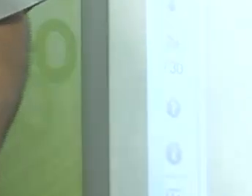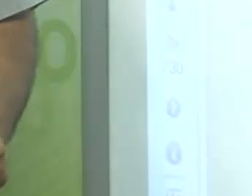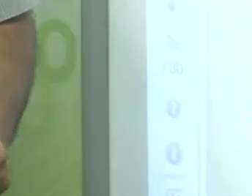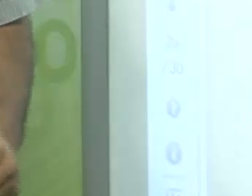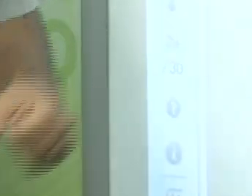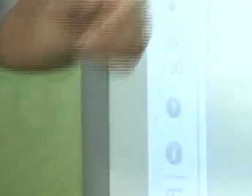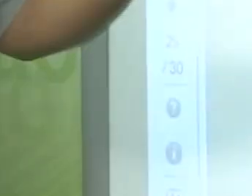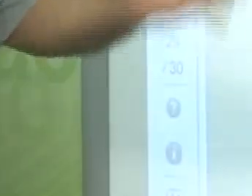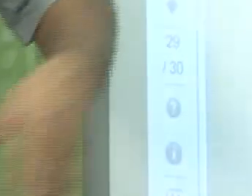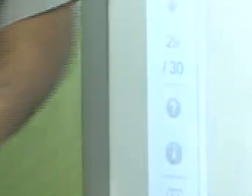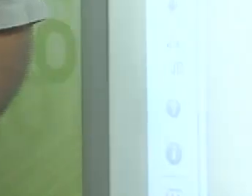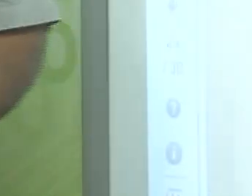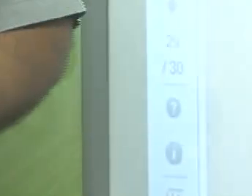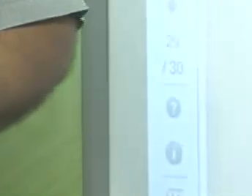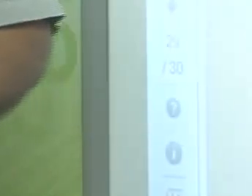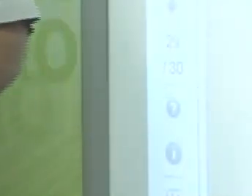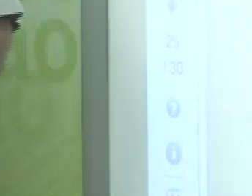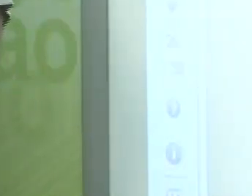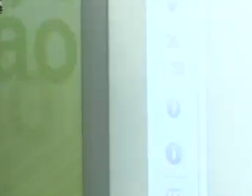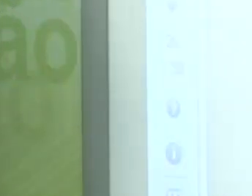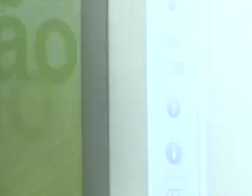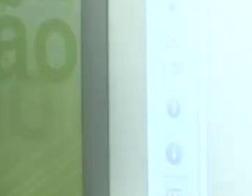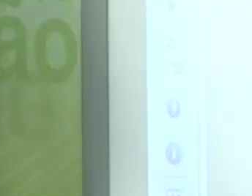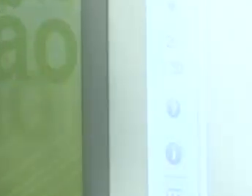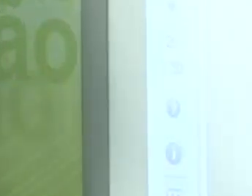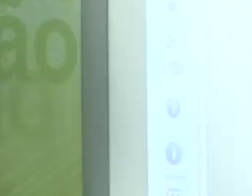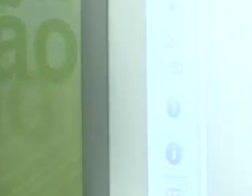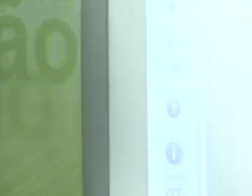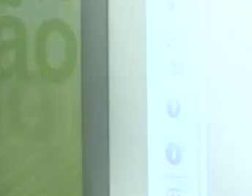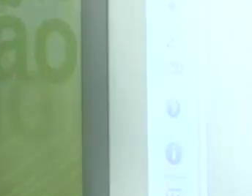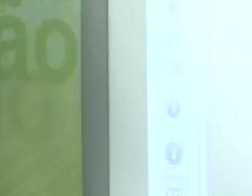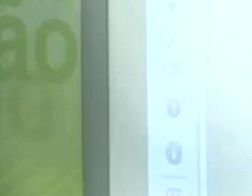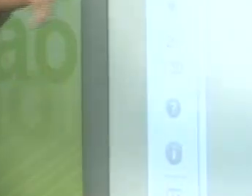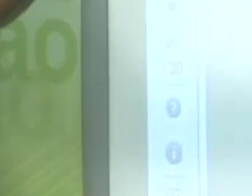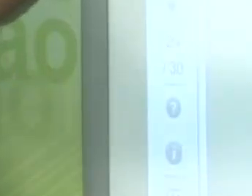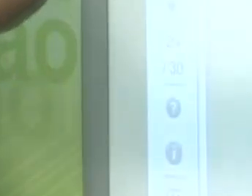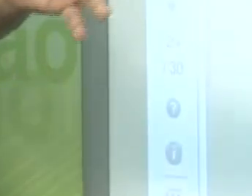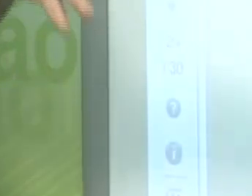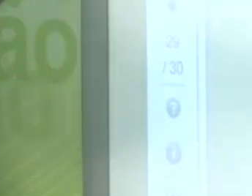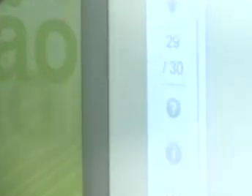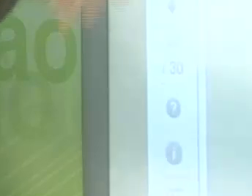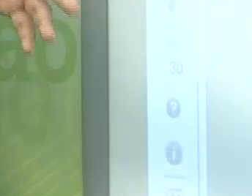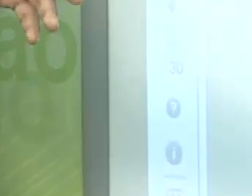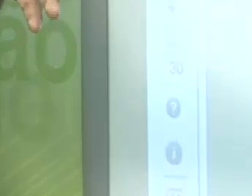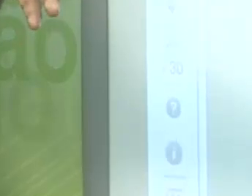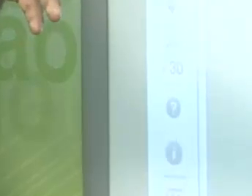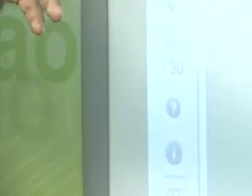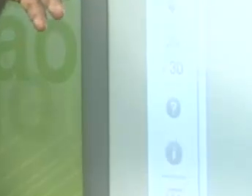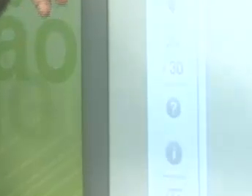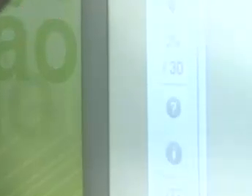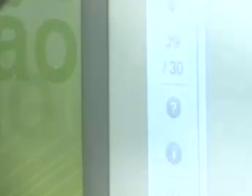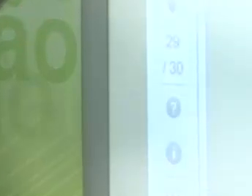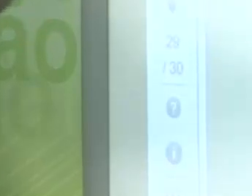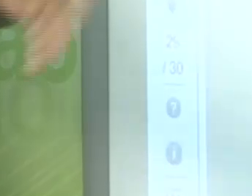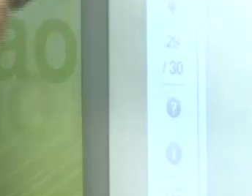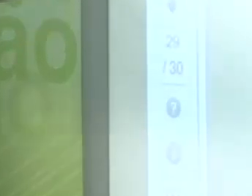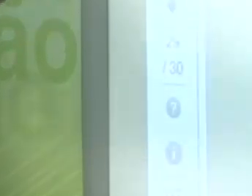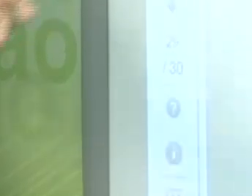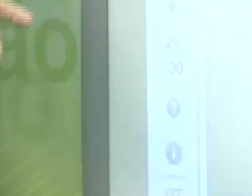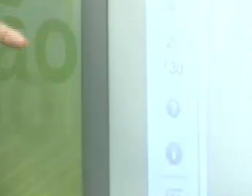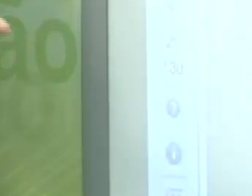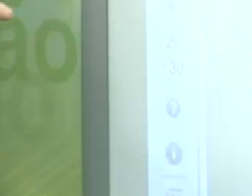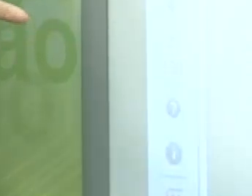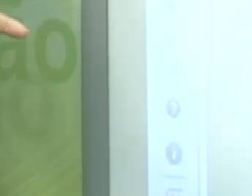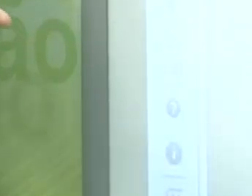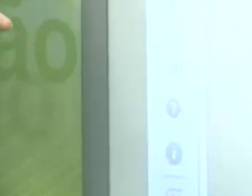lado na internet, entrando em contato com vocês aí, e para tudo isso aqui estar funcionando, gente, isso foi